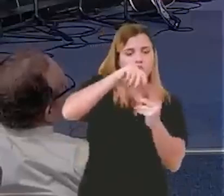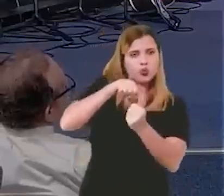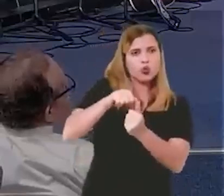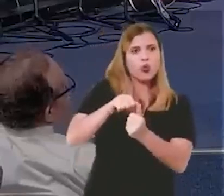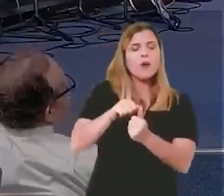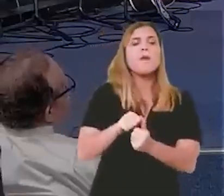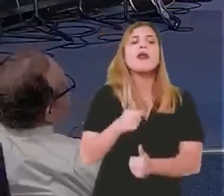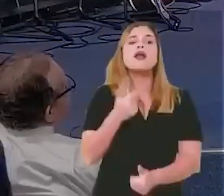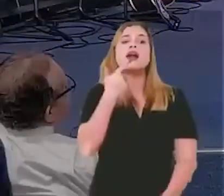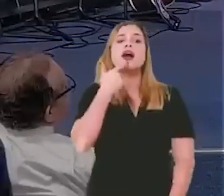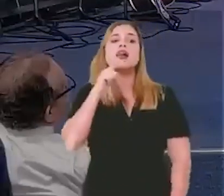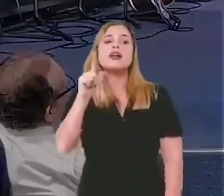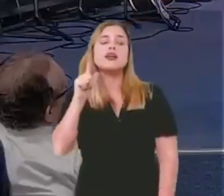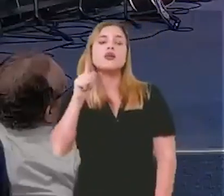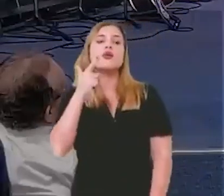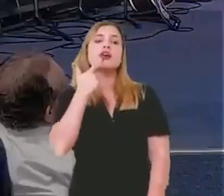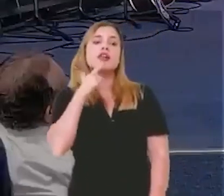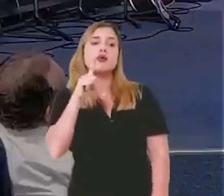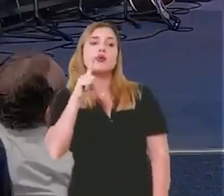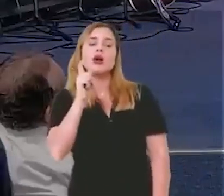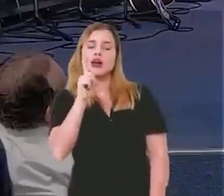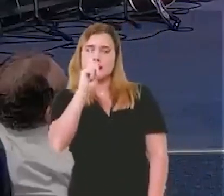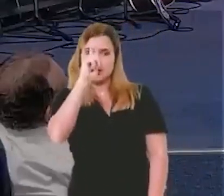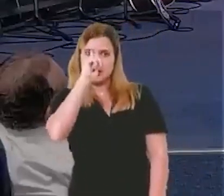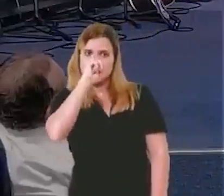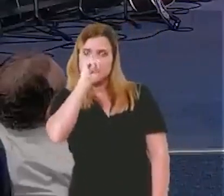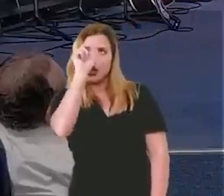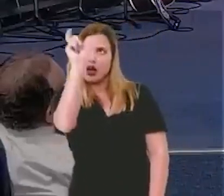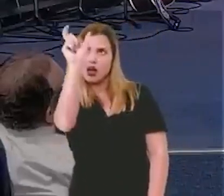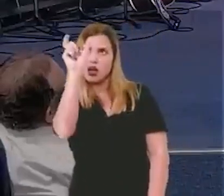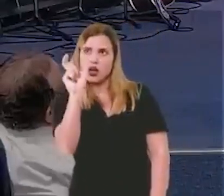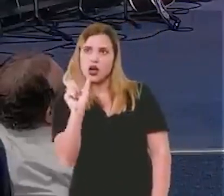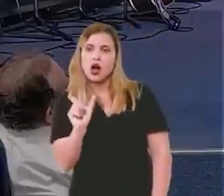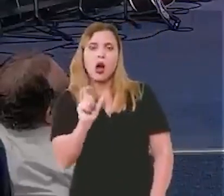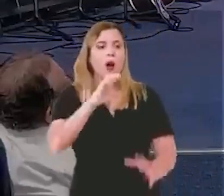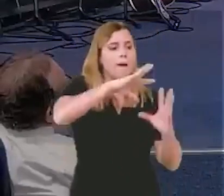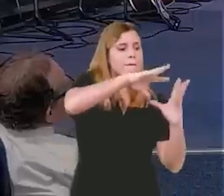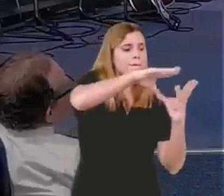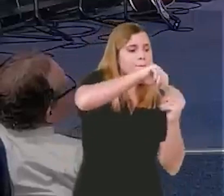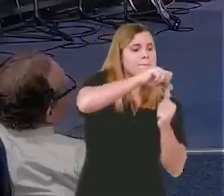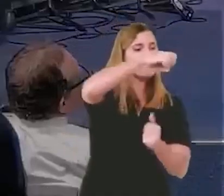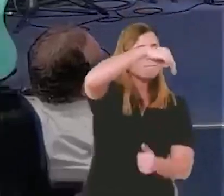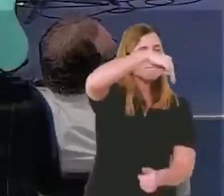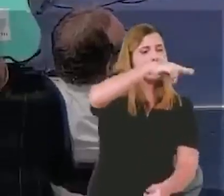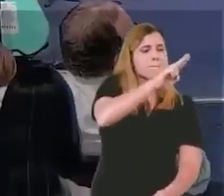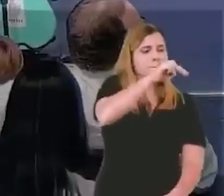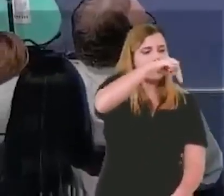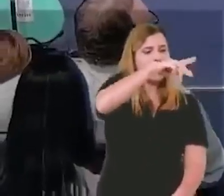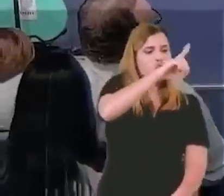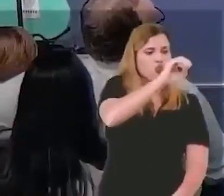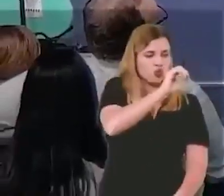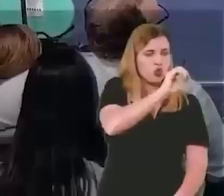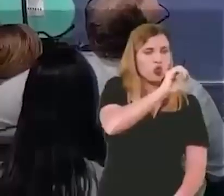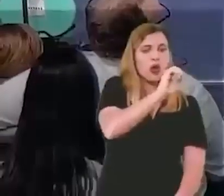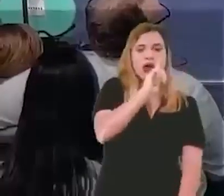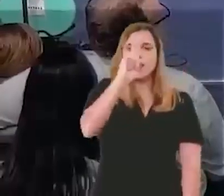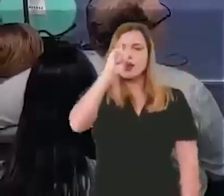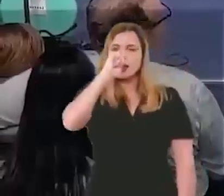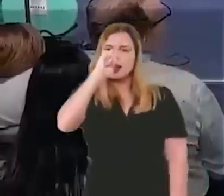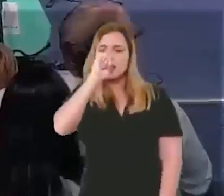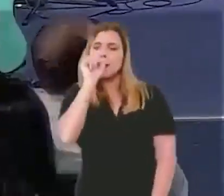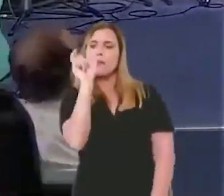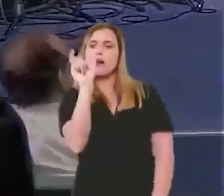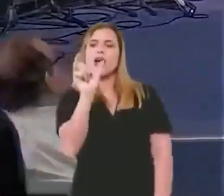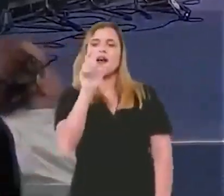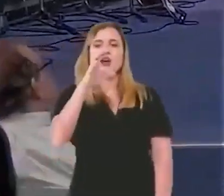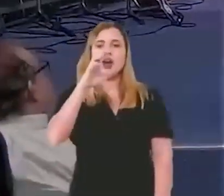mesma palavra: cosmos, cosmos, cosmos. Mas olha que coisa intrigante. Num único